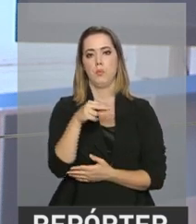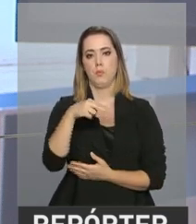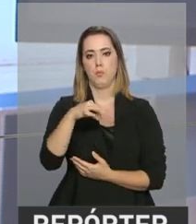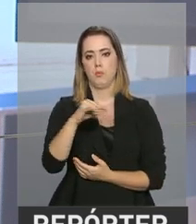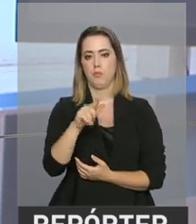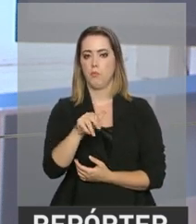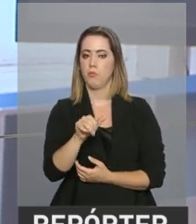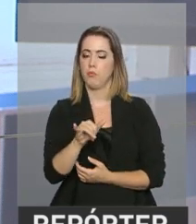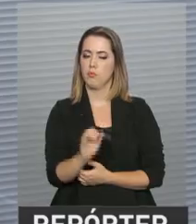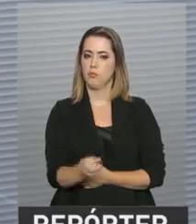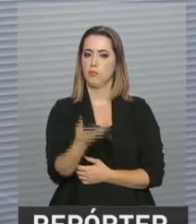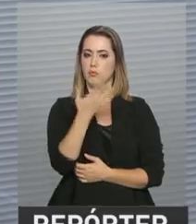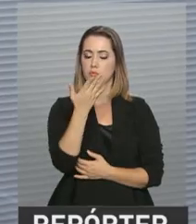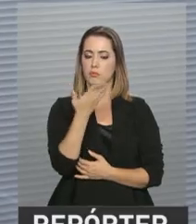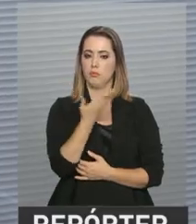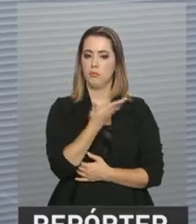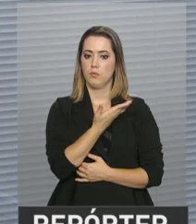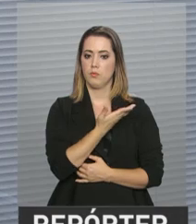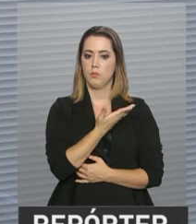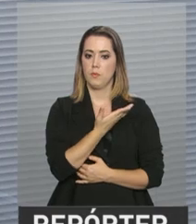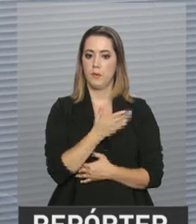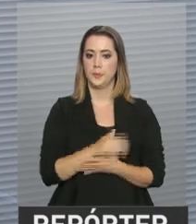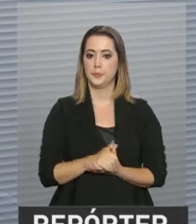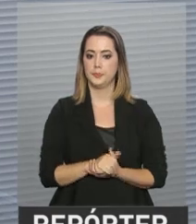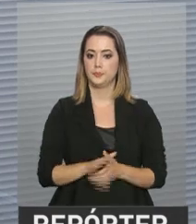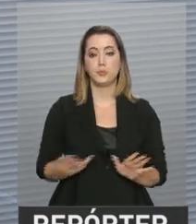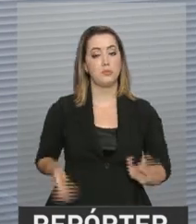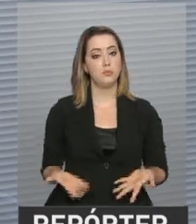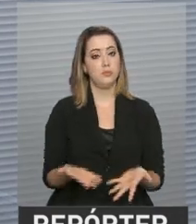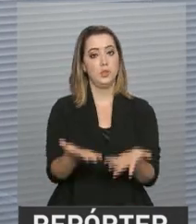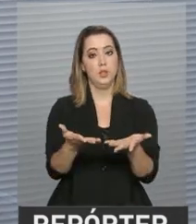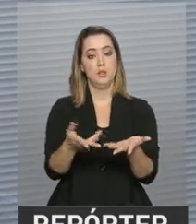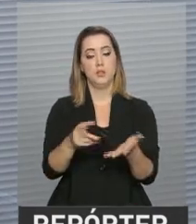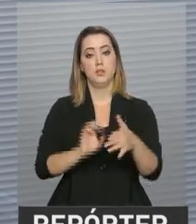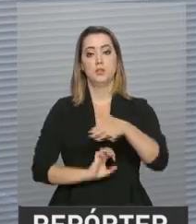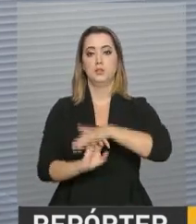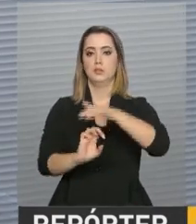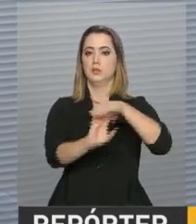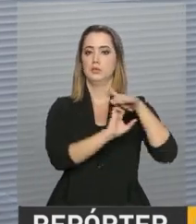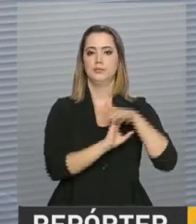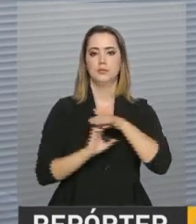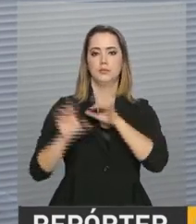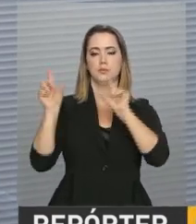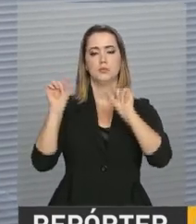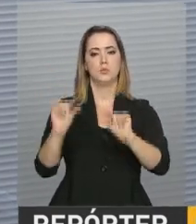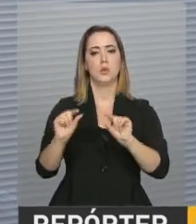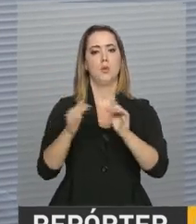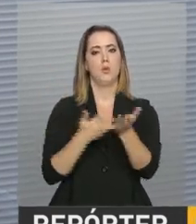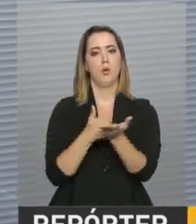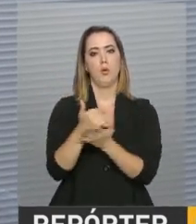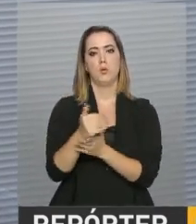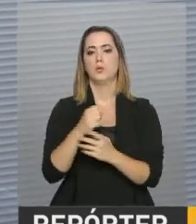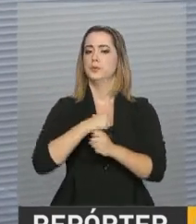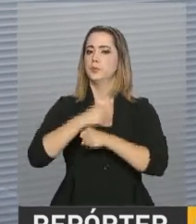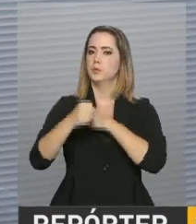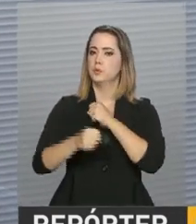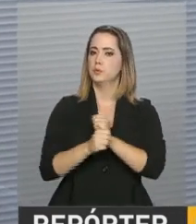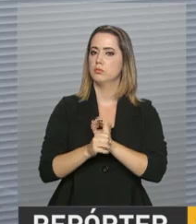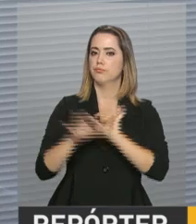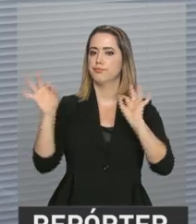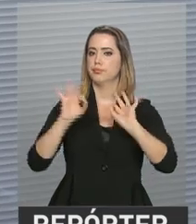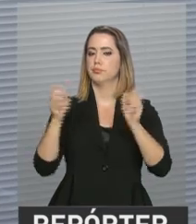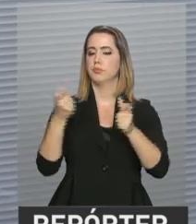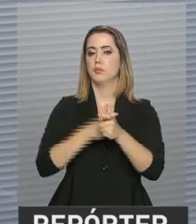as informações para incentivar Micro e Pequenas Empresas a começar em 2017 sem dívidas